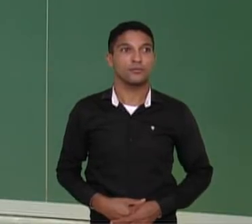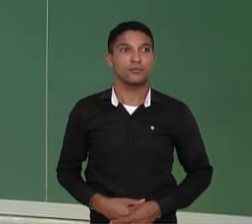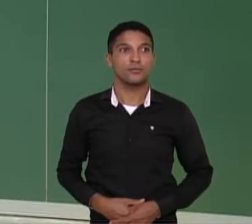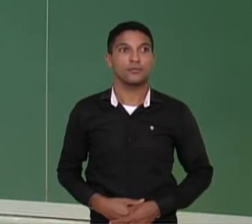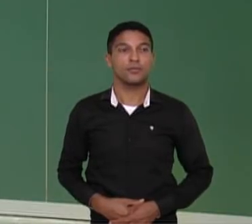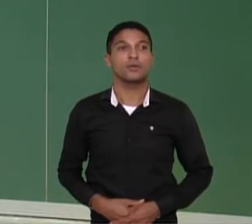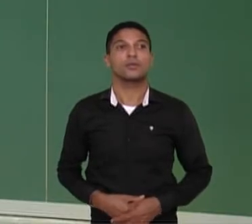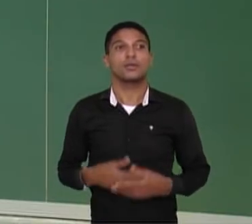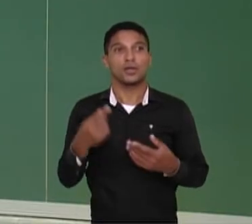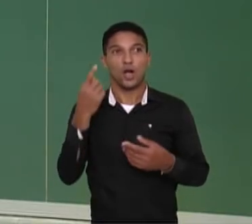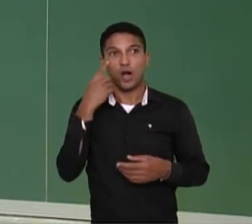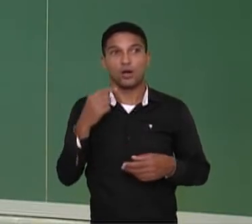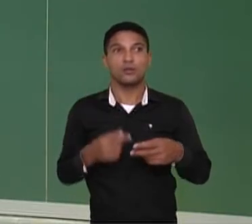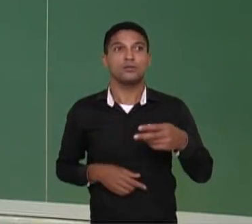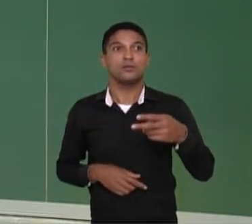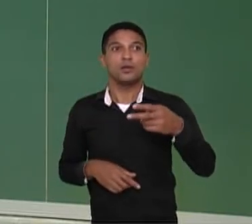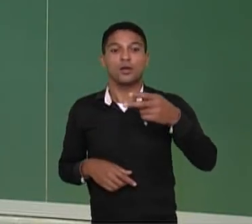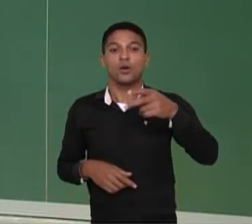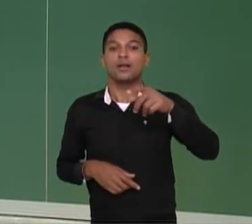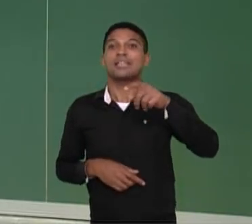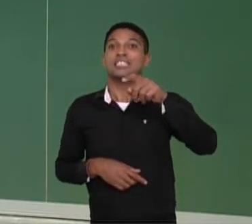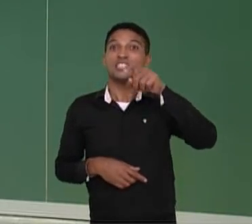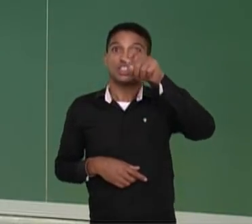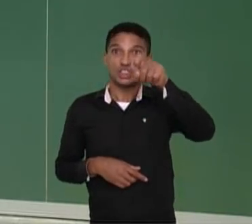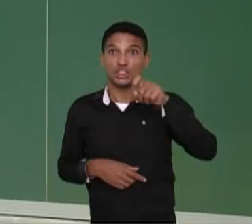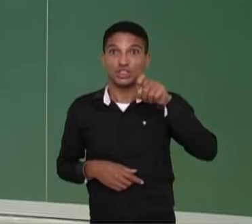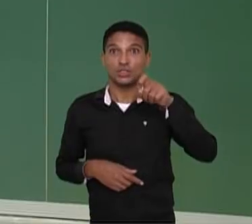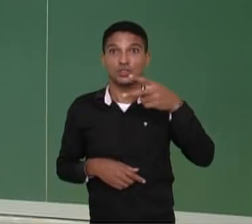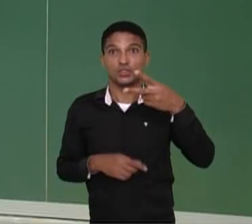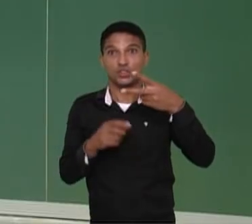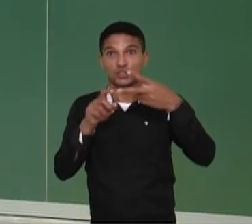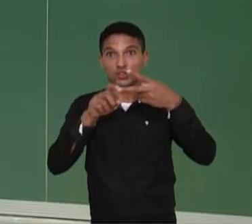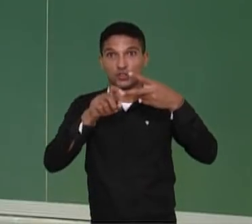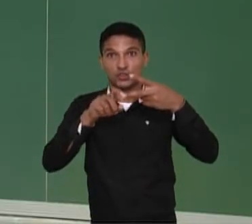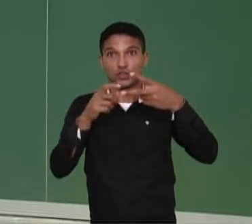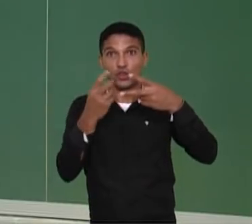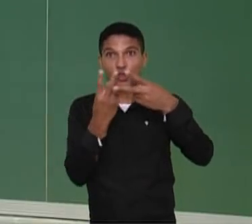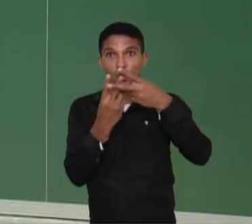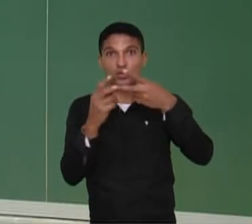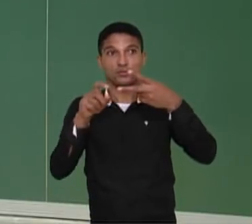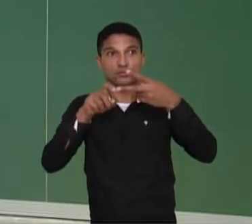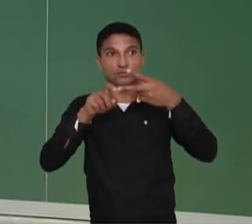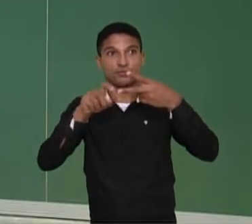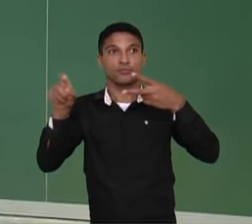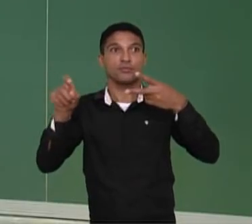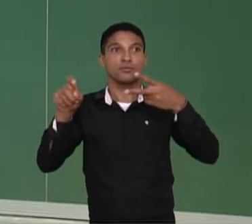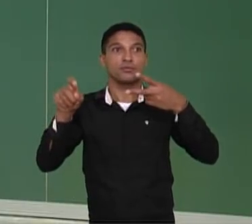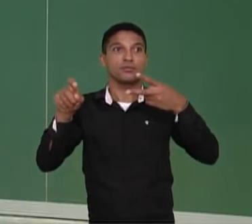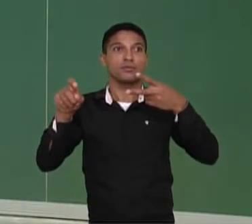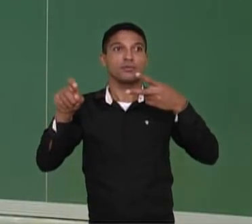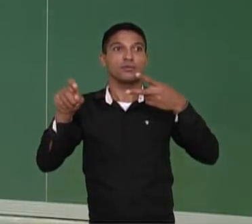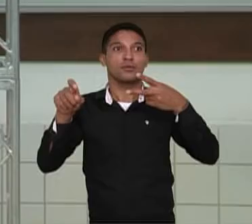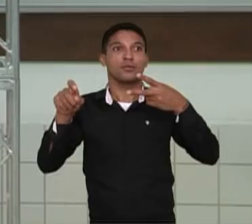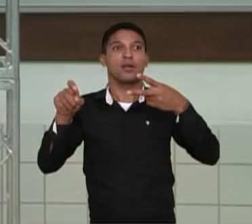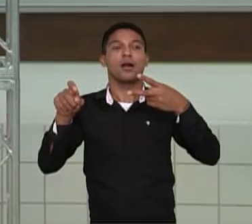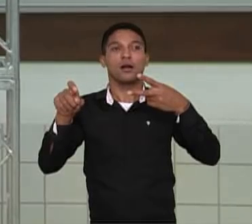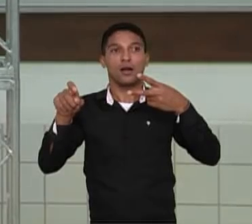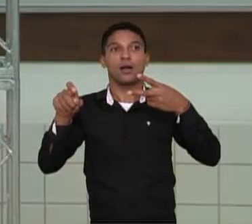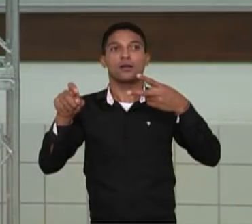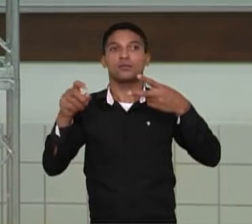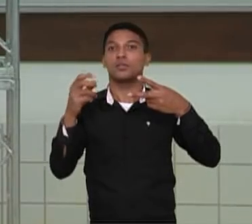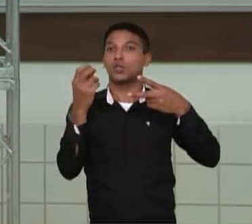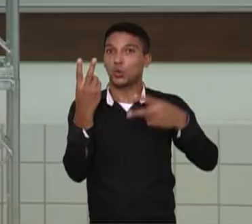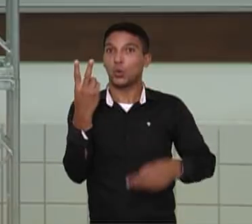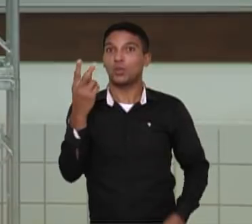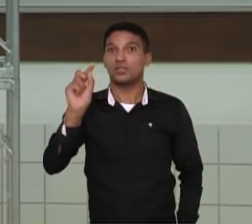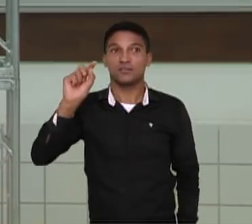2,41, né? E aí eu vou cancelar esse aqui. Por que eu cancelo ele? Porque x representa uma